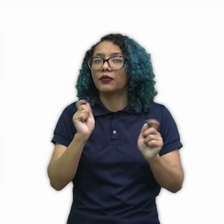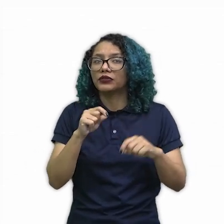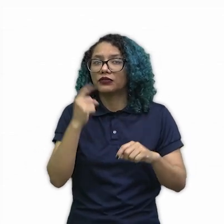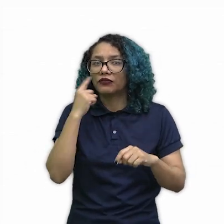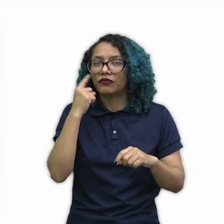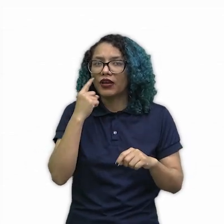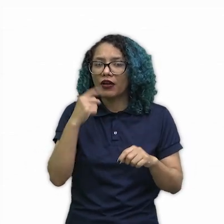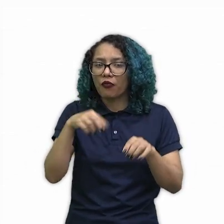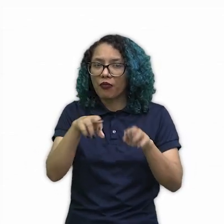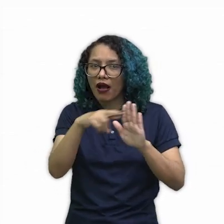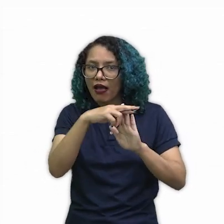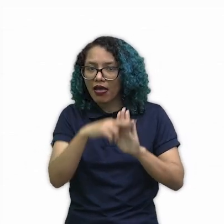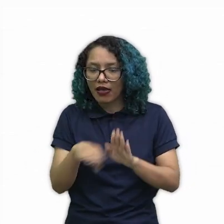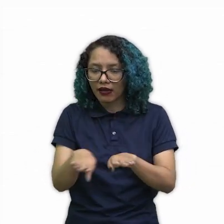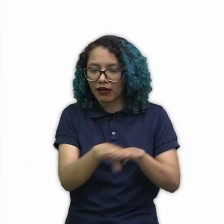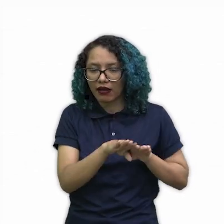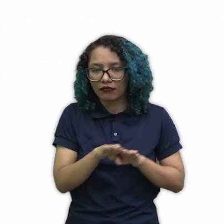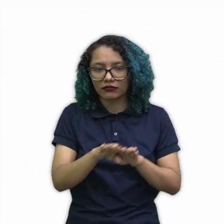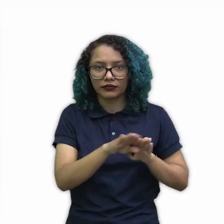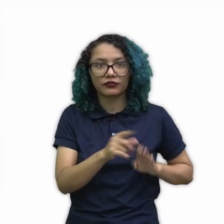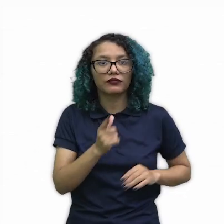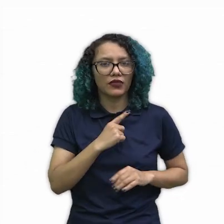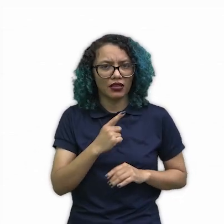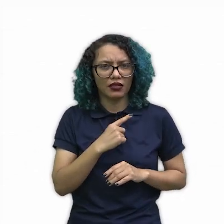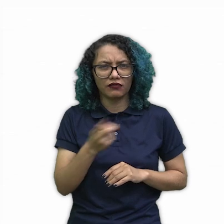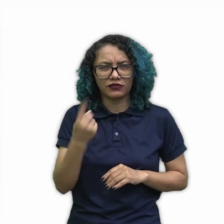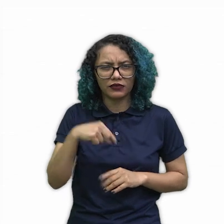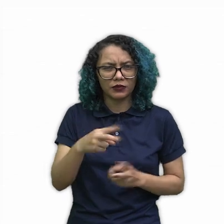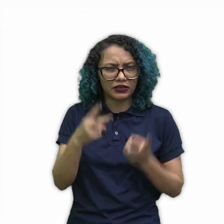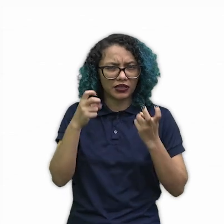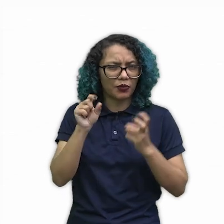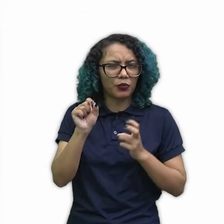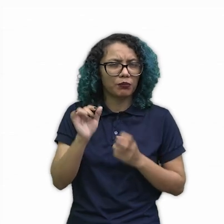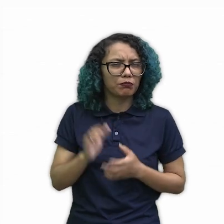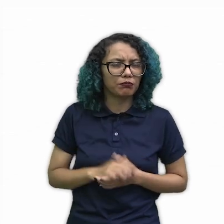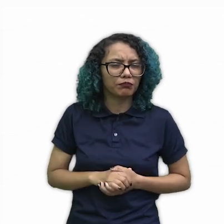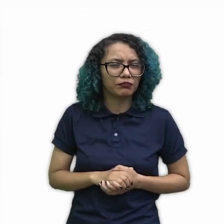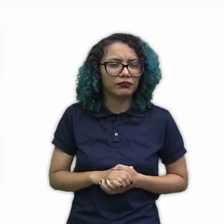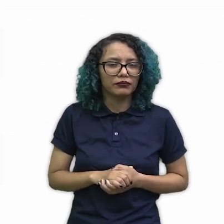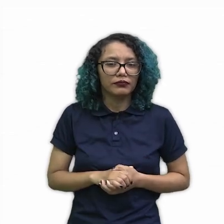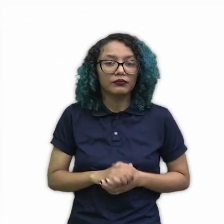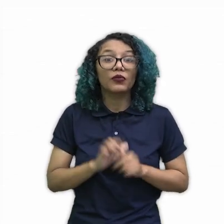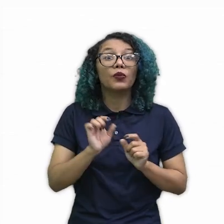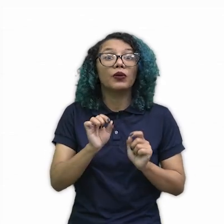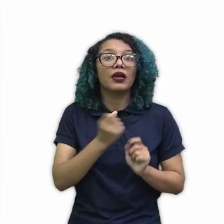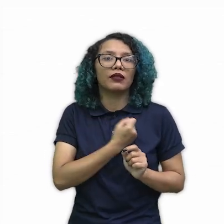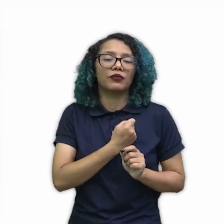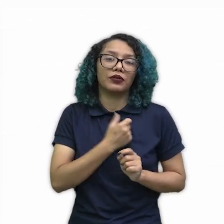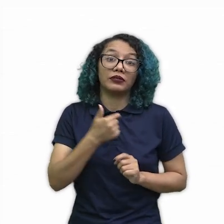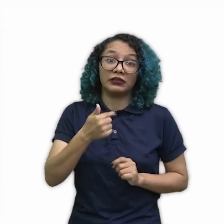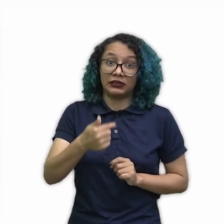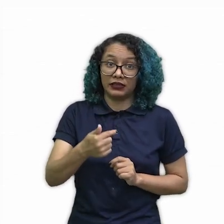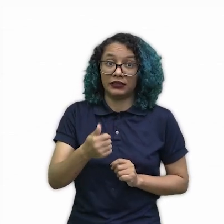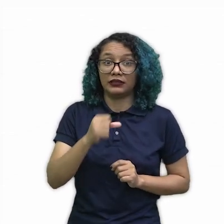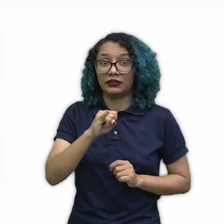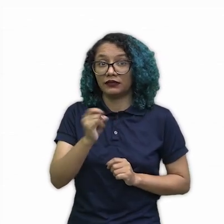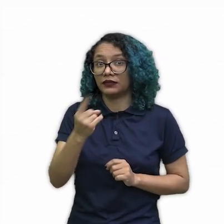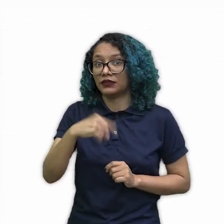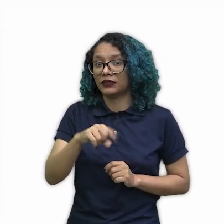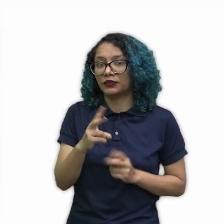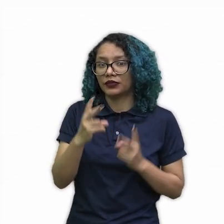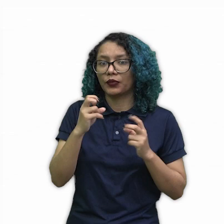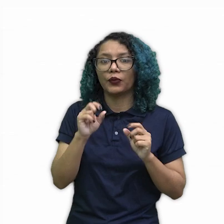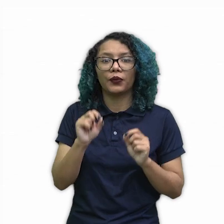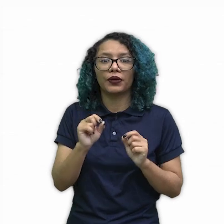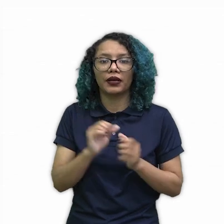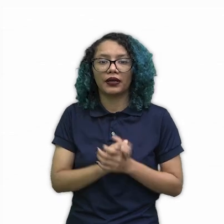encontrar alguma coisa em comum. Você consegue perceber o que é? Exatamente, é o número 7, né? Se você observar,